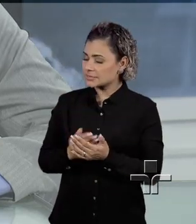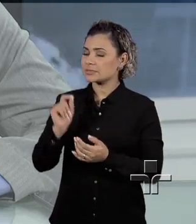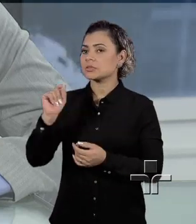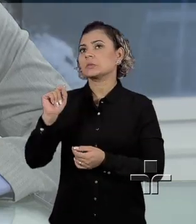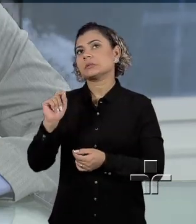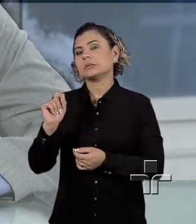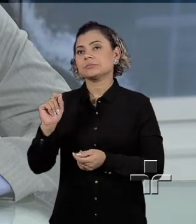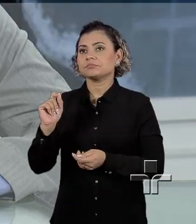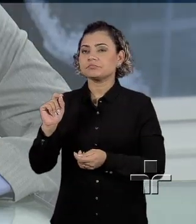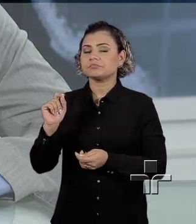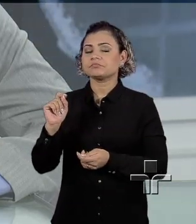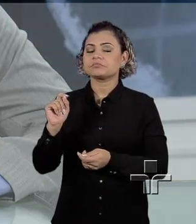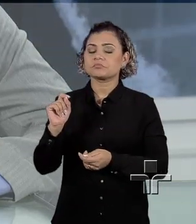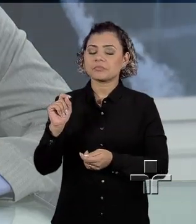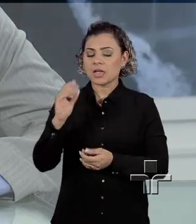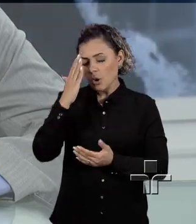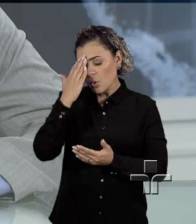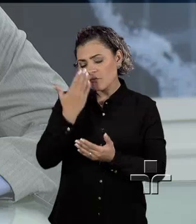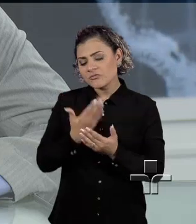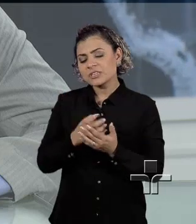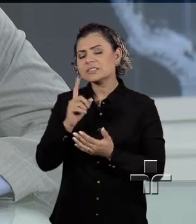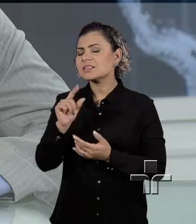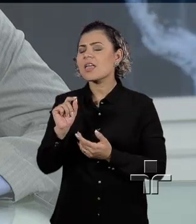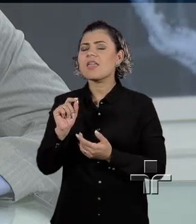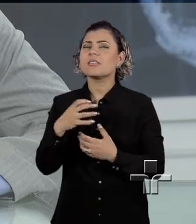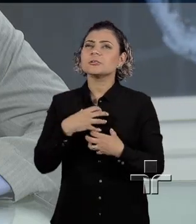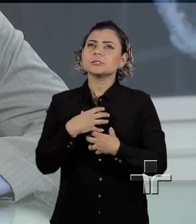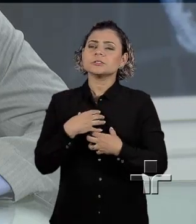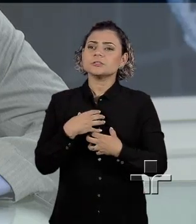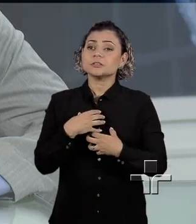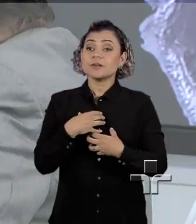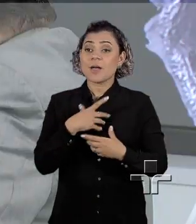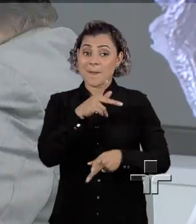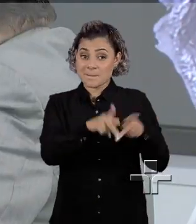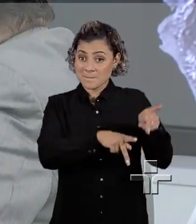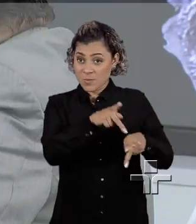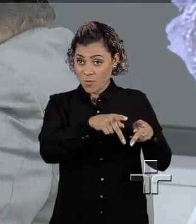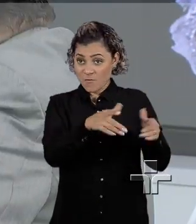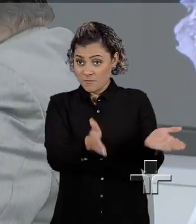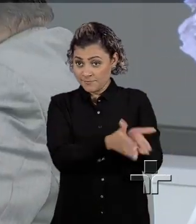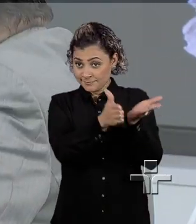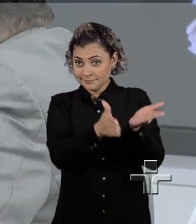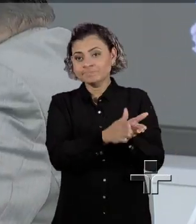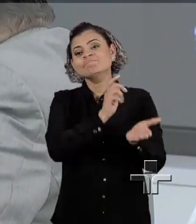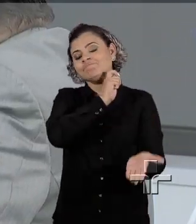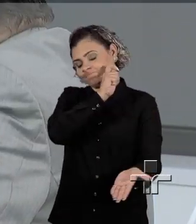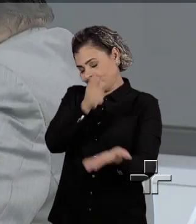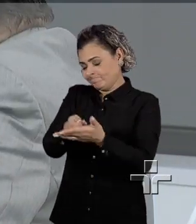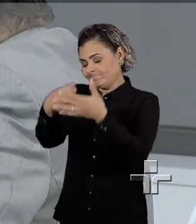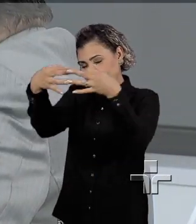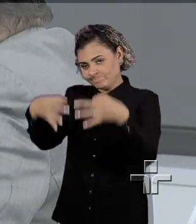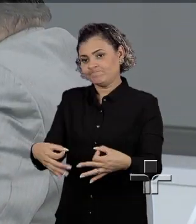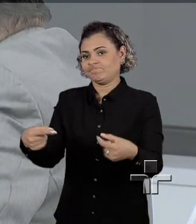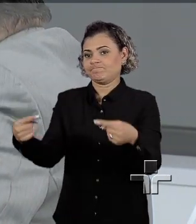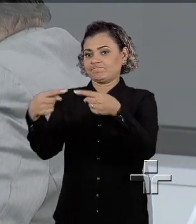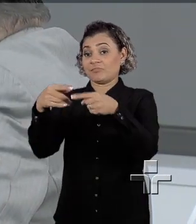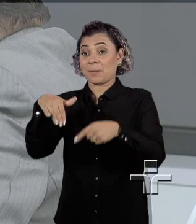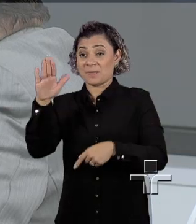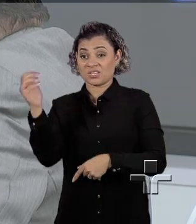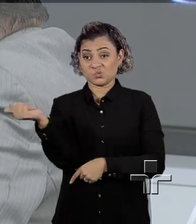dizer, nesse valor que os pobres pagam os seus compromissos, muito mais do que os ricos